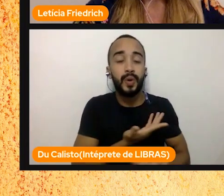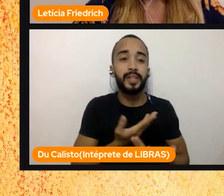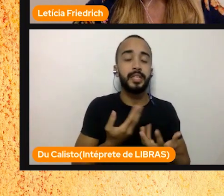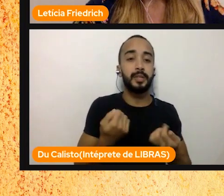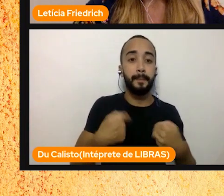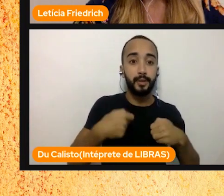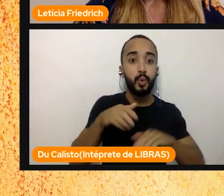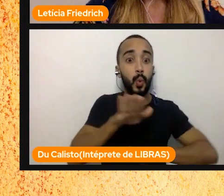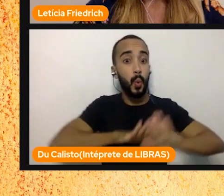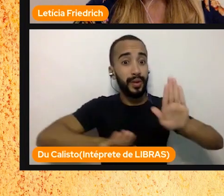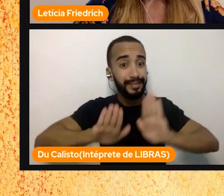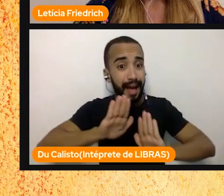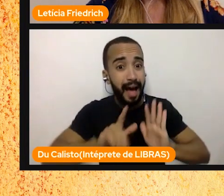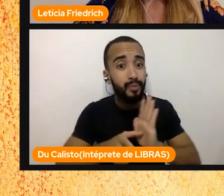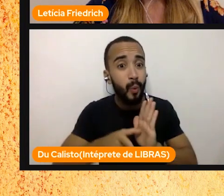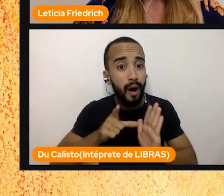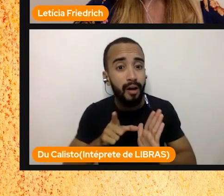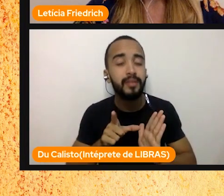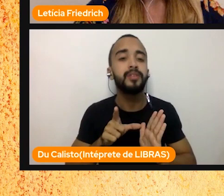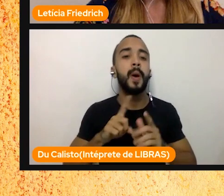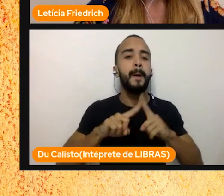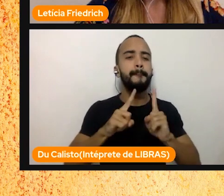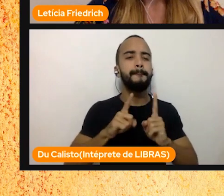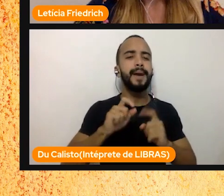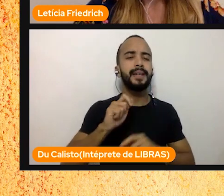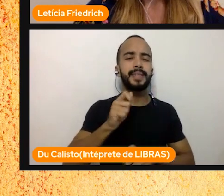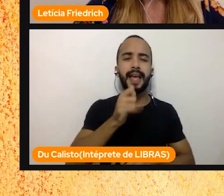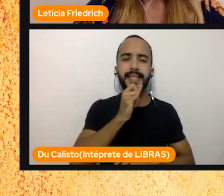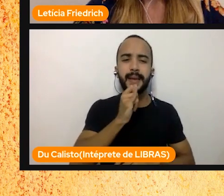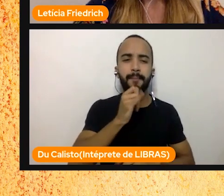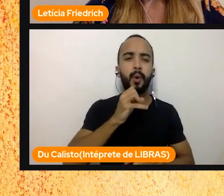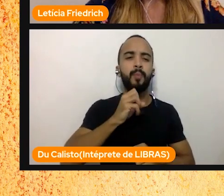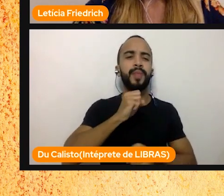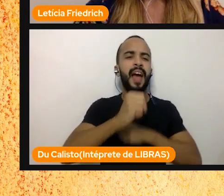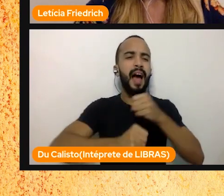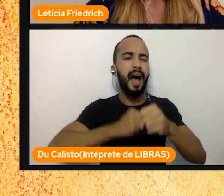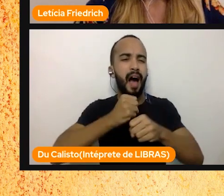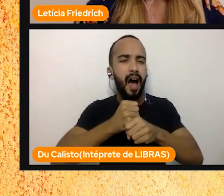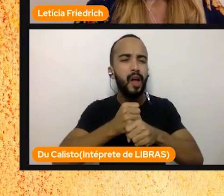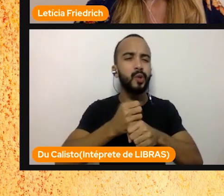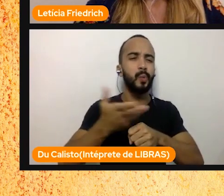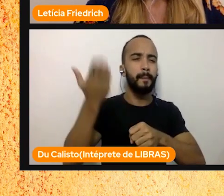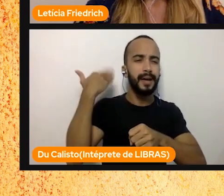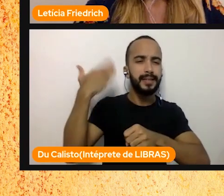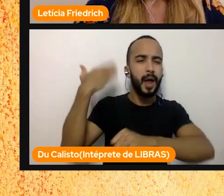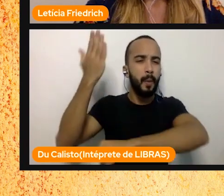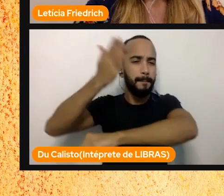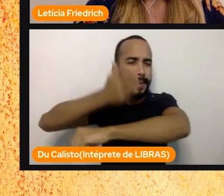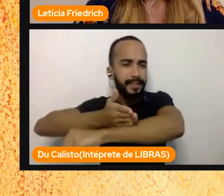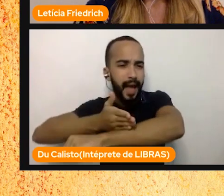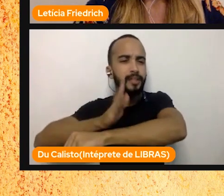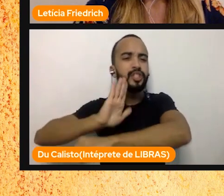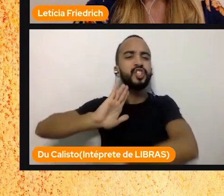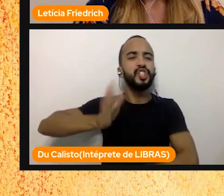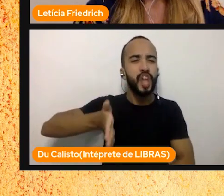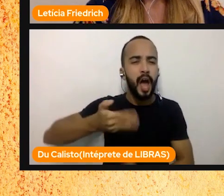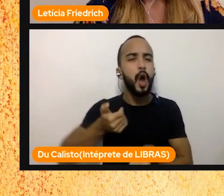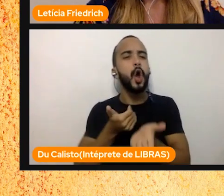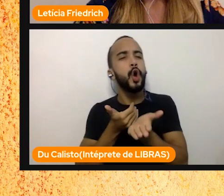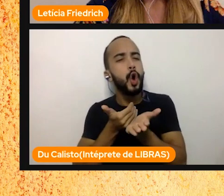desde o começo, do meio do ano passado ali, a gente já começou a ter uma produção similar ao que a gente